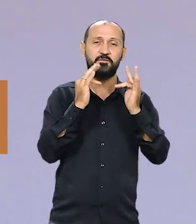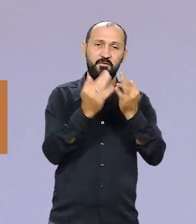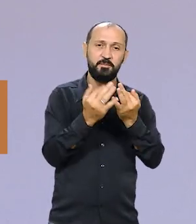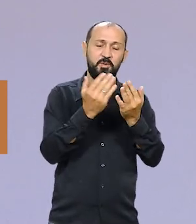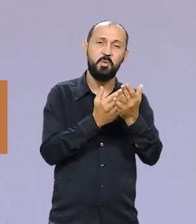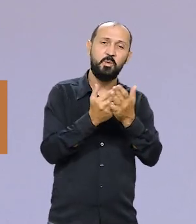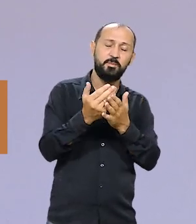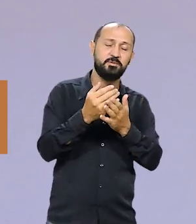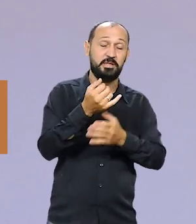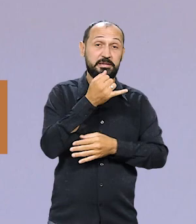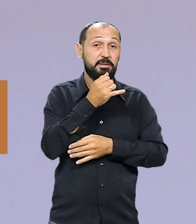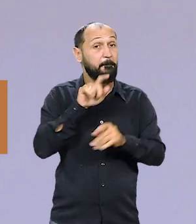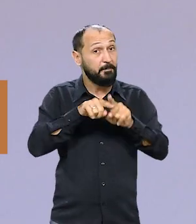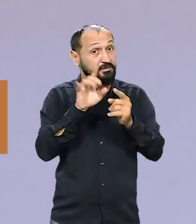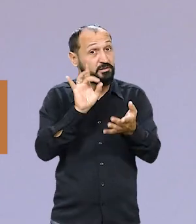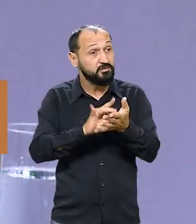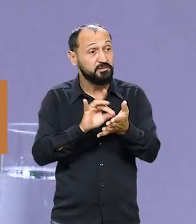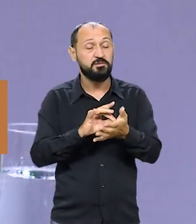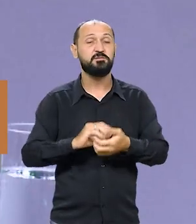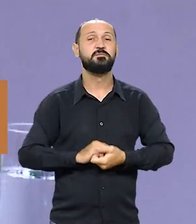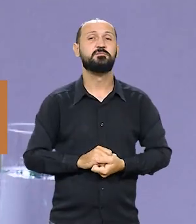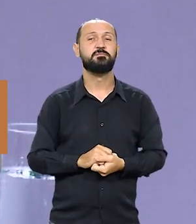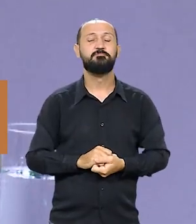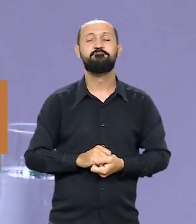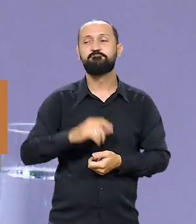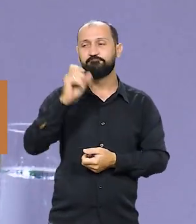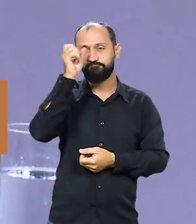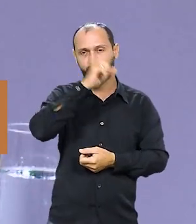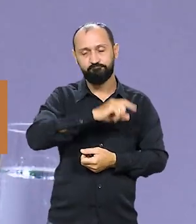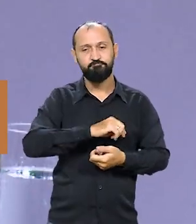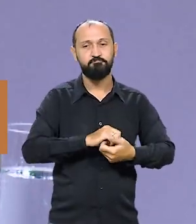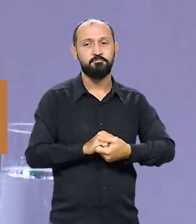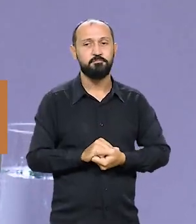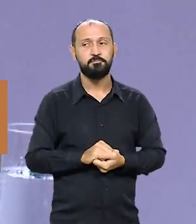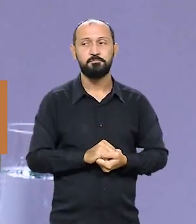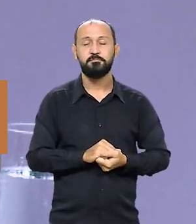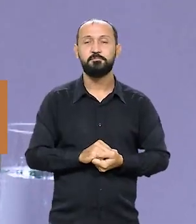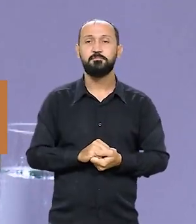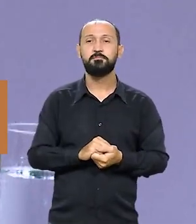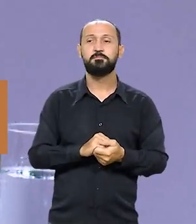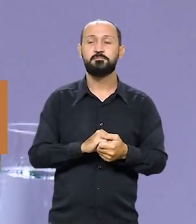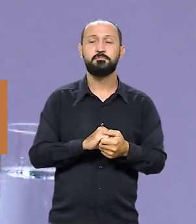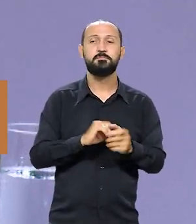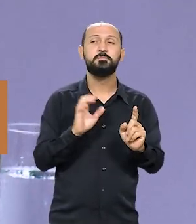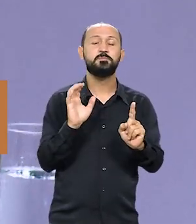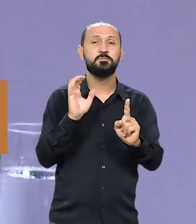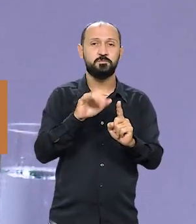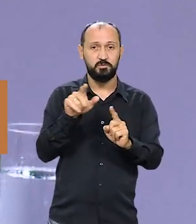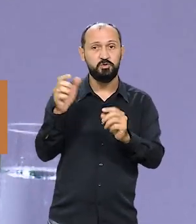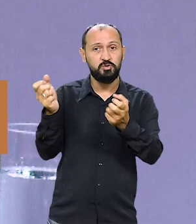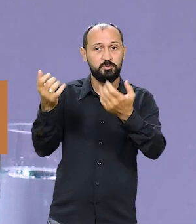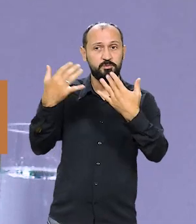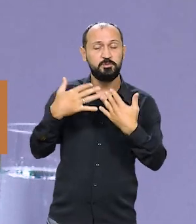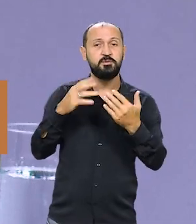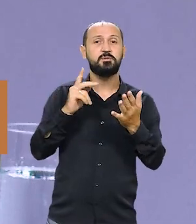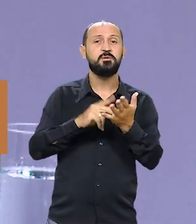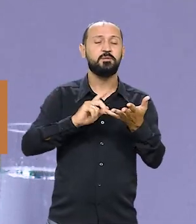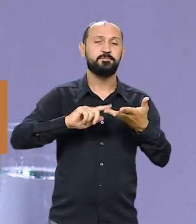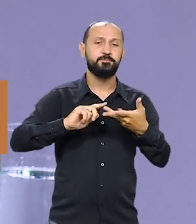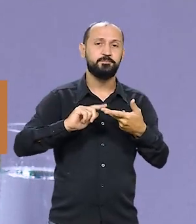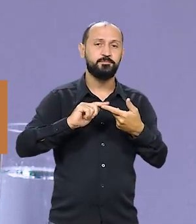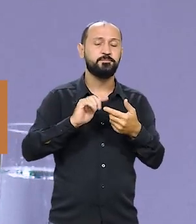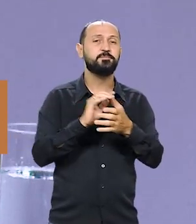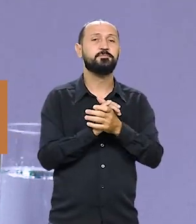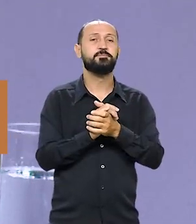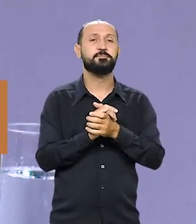familiar. É triste, mas é uma realidade. Complicado. Bom, e assim, as consequências, o doutor acabou de citar,